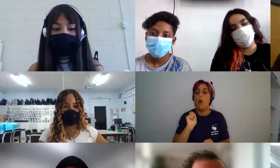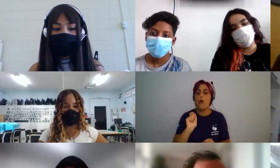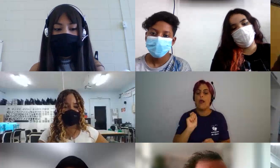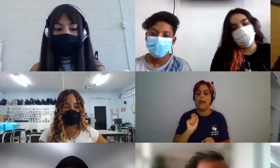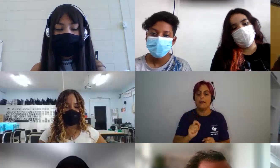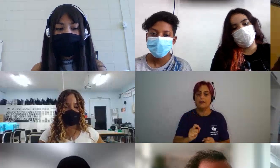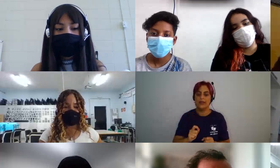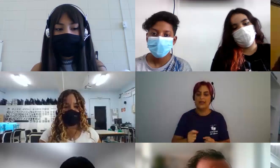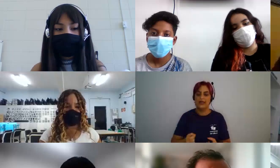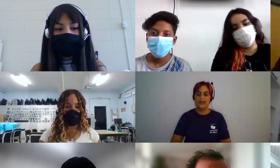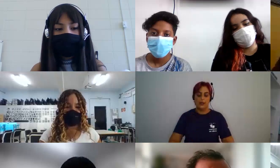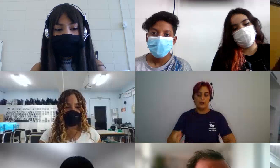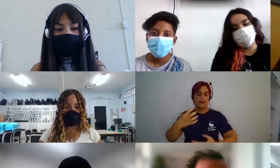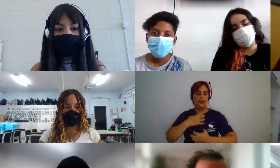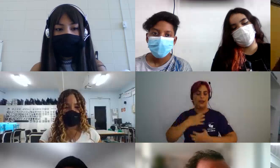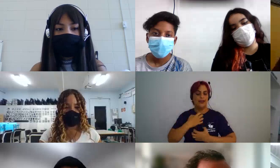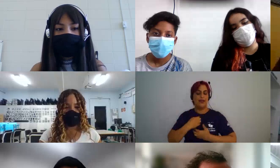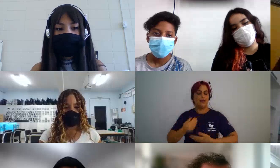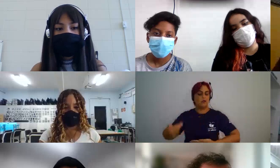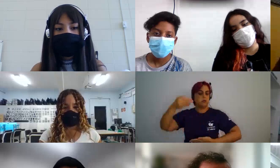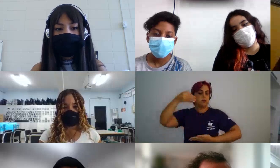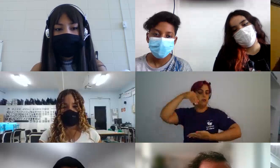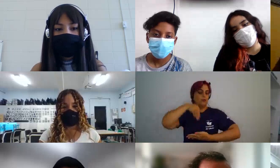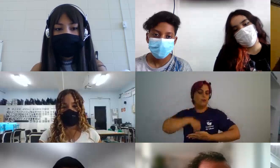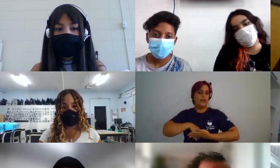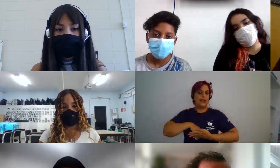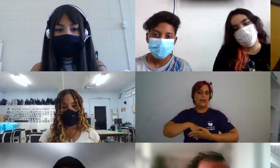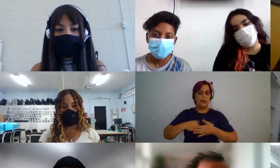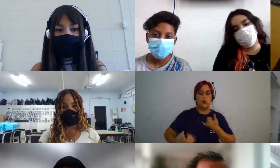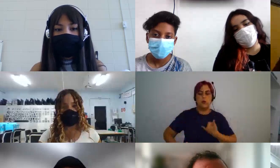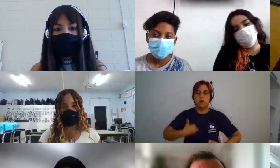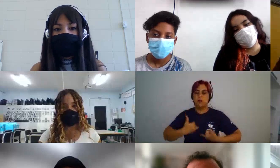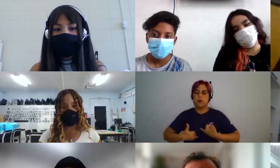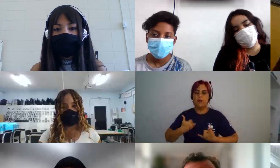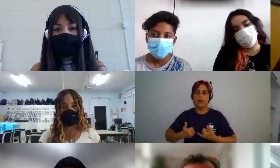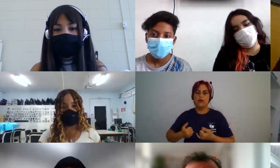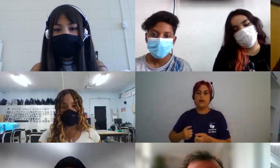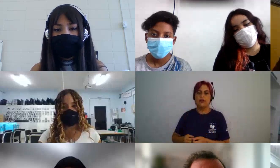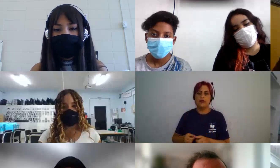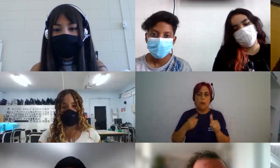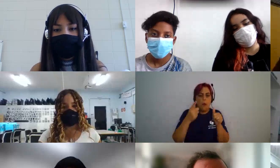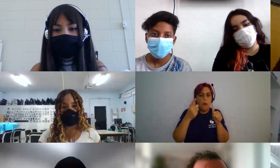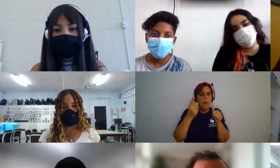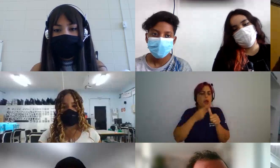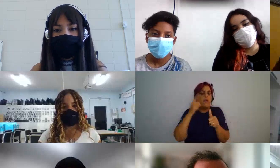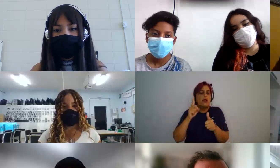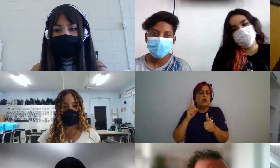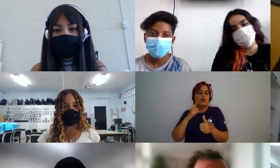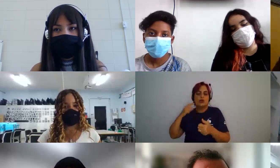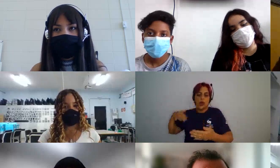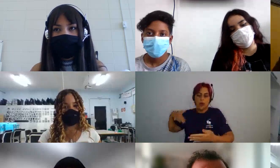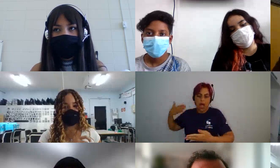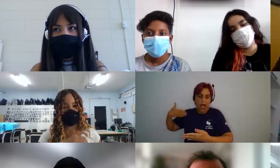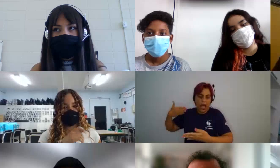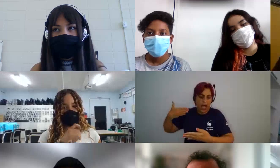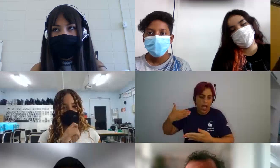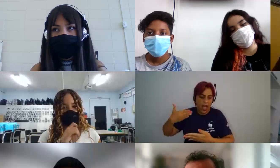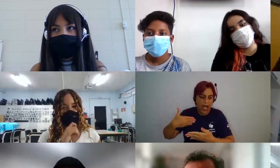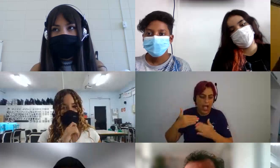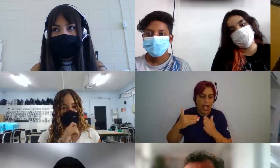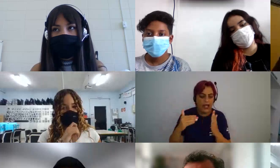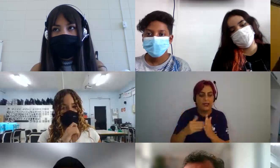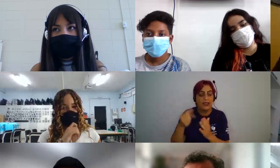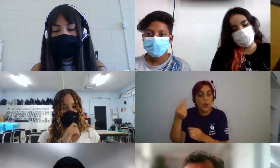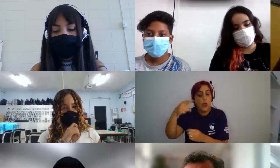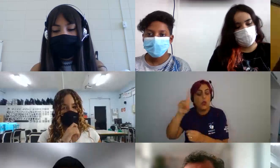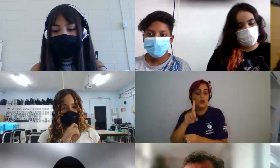energia que nasce com a gente do primeiro dia de vida até o nosso último dia de vida e se apresenta na